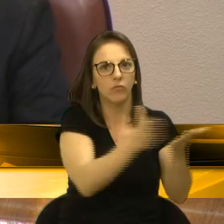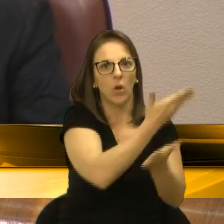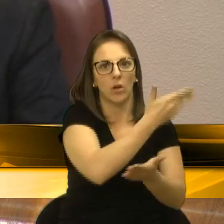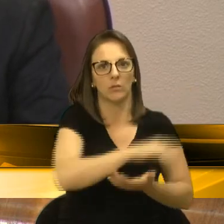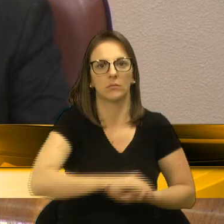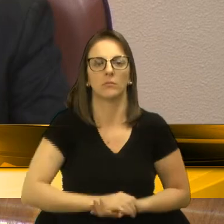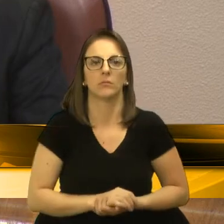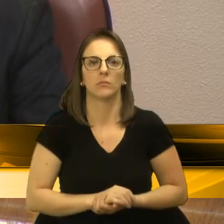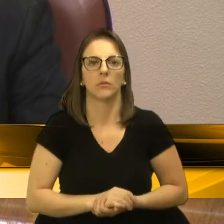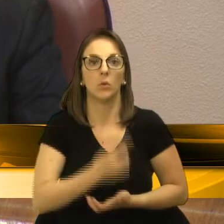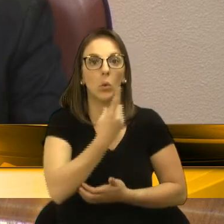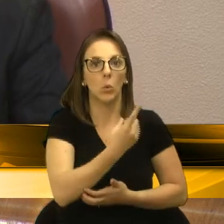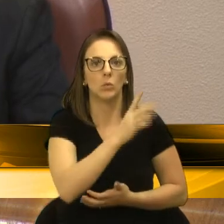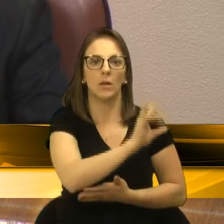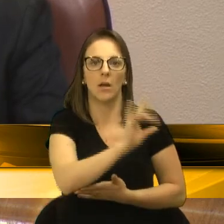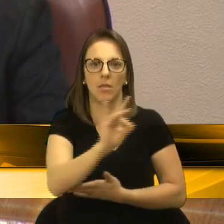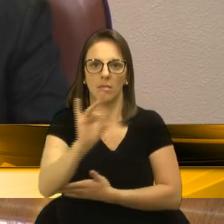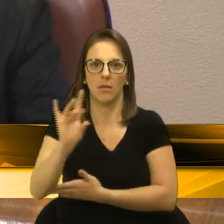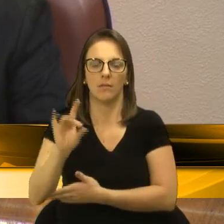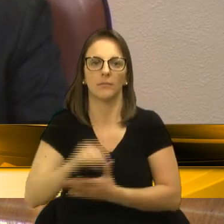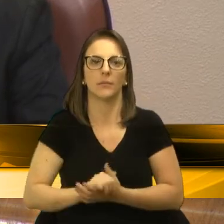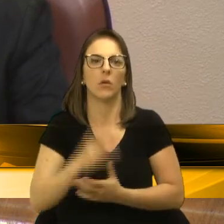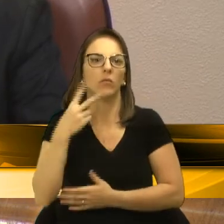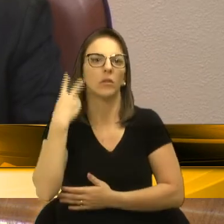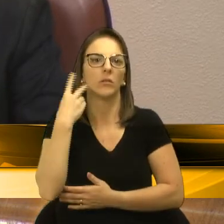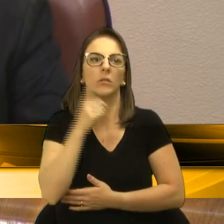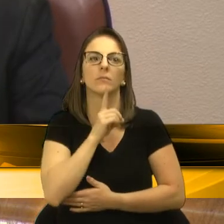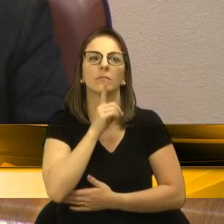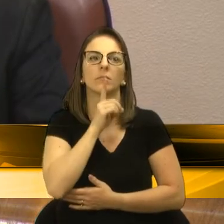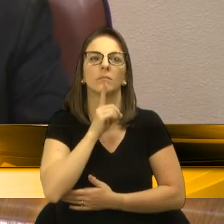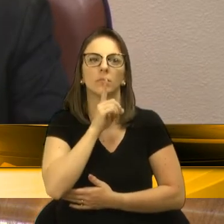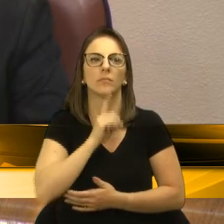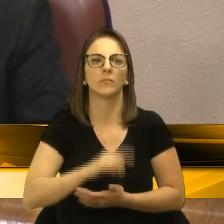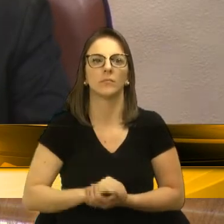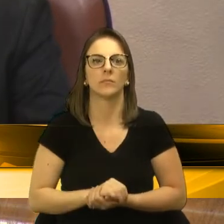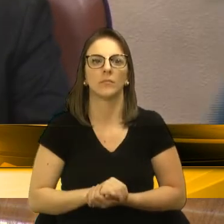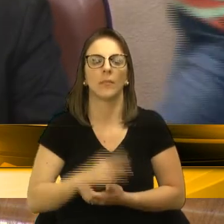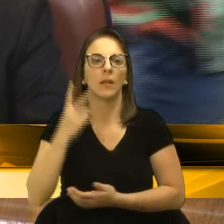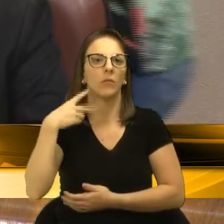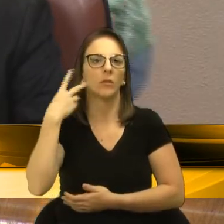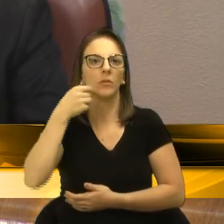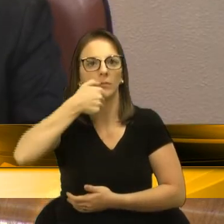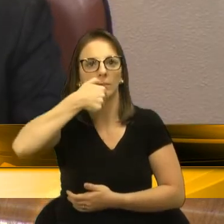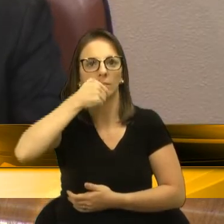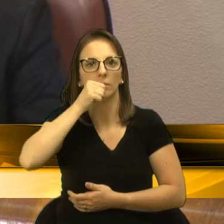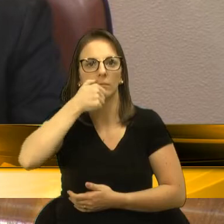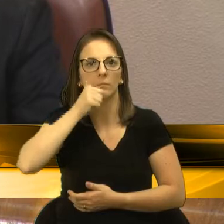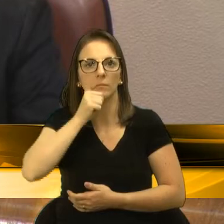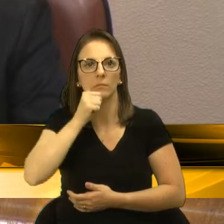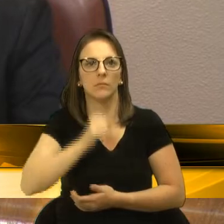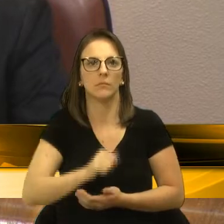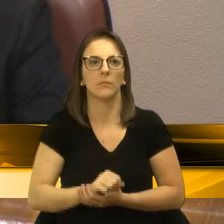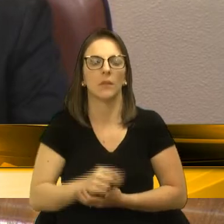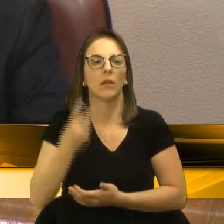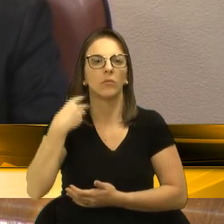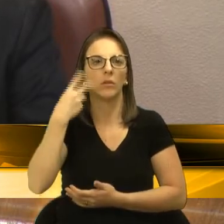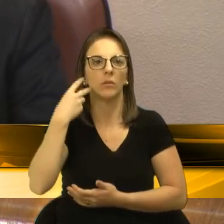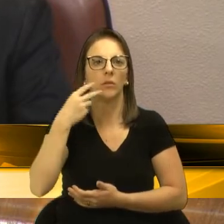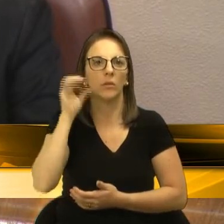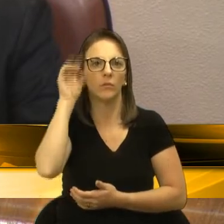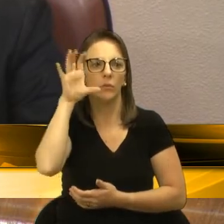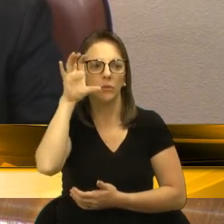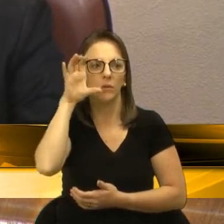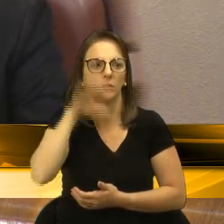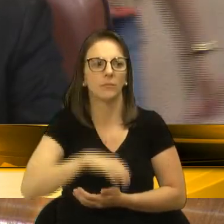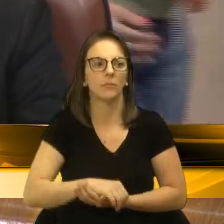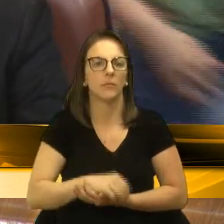partido. Vereador Alberto Meneguzzi, PSB. Vereadora Paulo Iores. Vereador Elisandro Fiuza